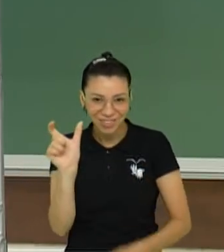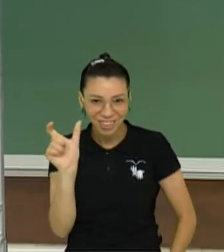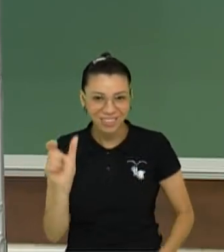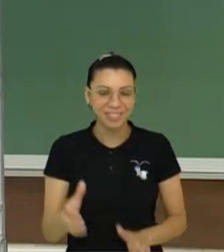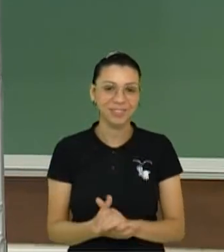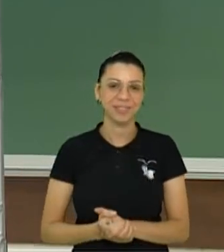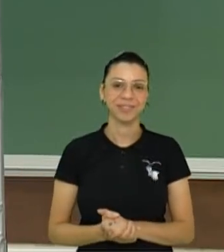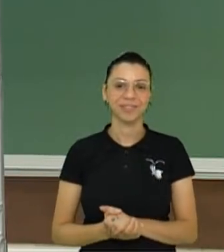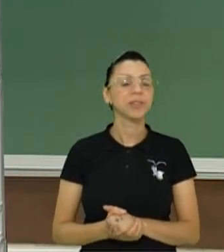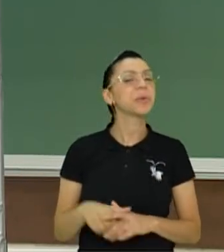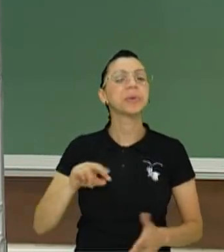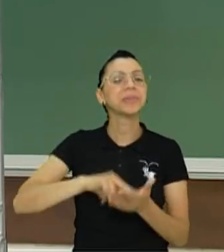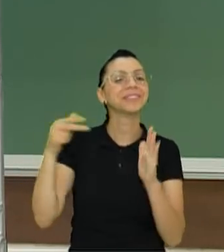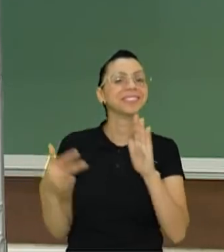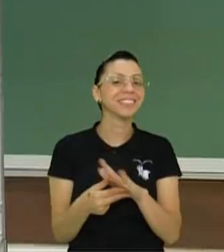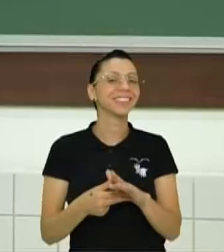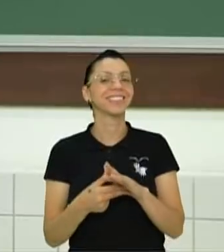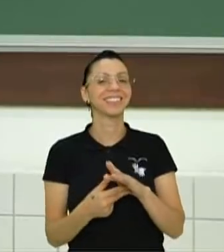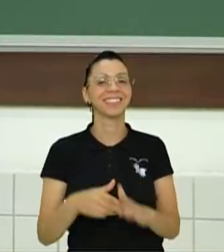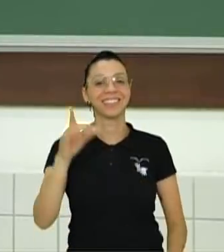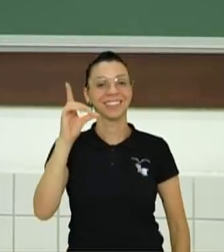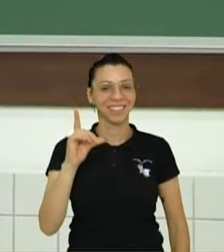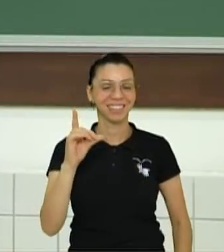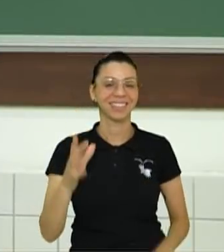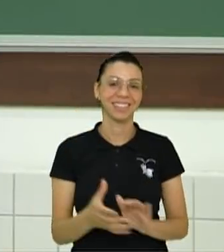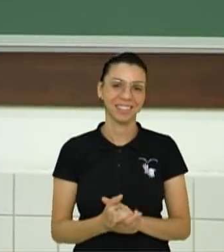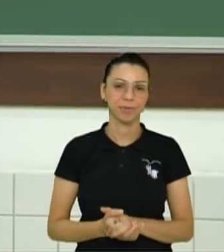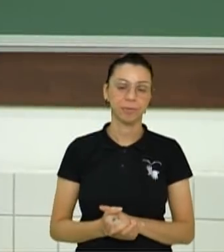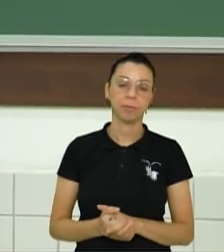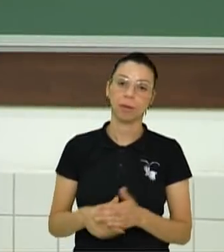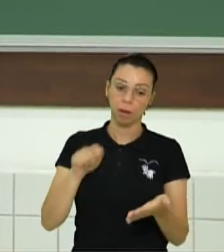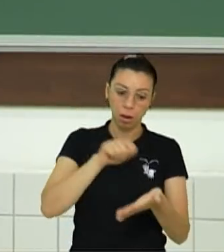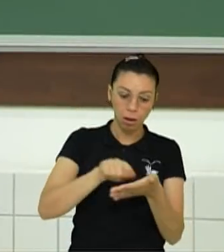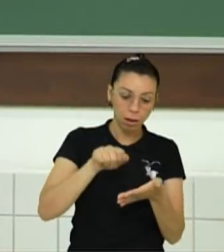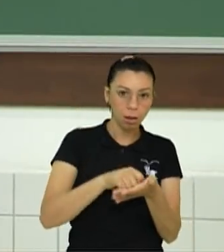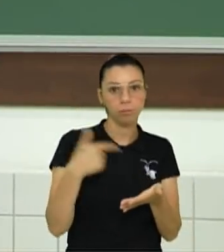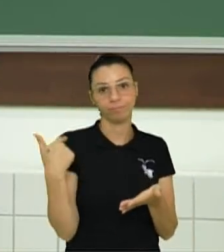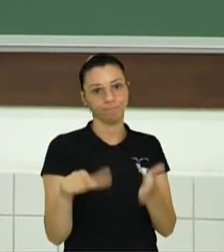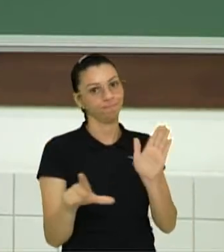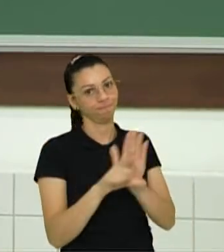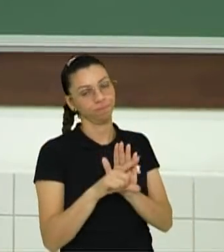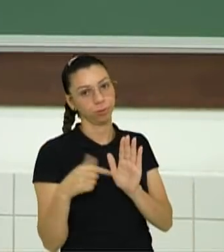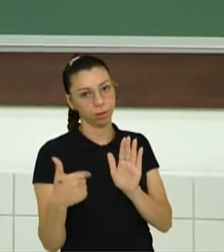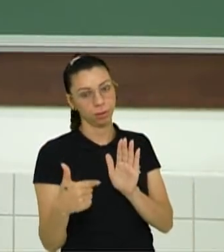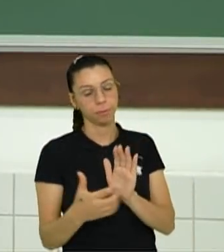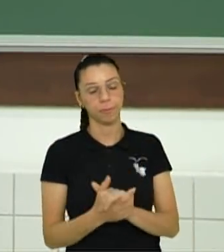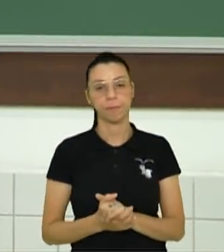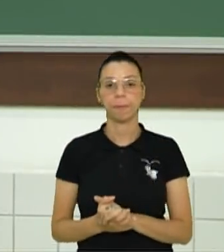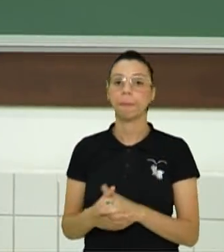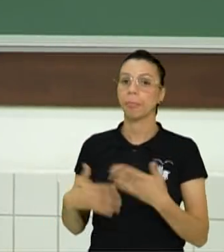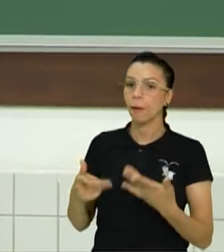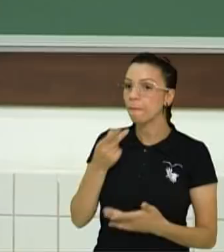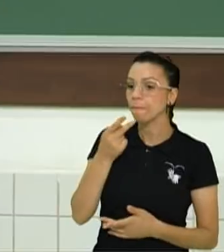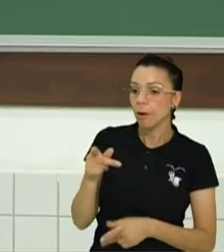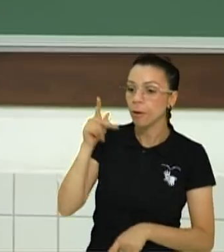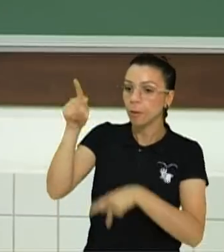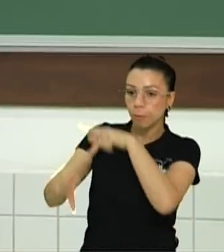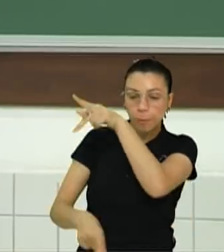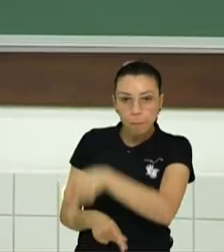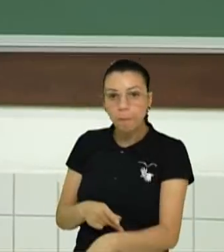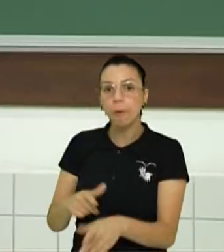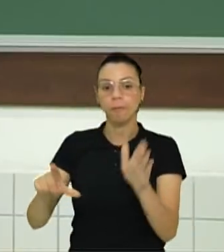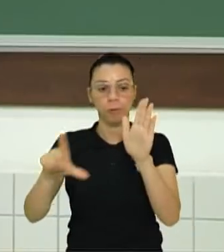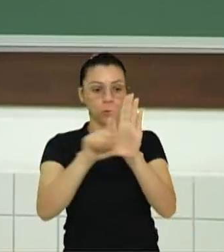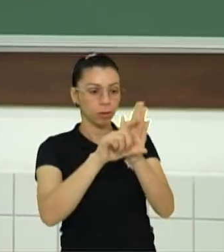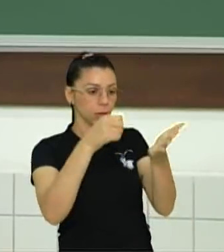com S. O que significa isso, professor? Significa que as leis não são escritas. Toda vez que nós estamos falando de uma civilização que não tem as leis escritas,